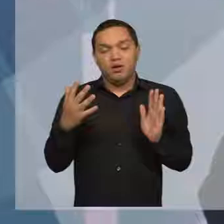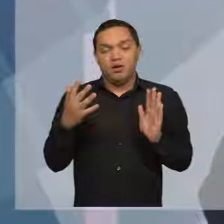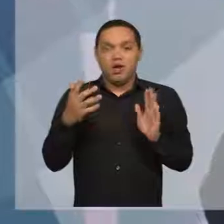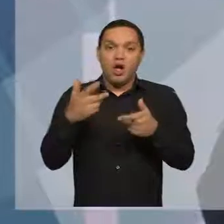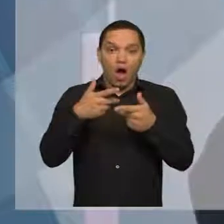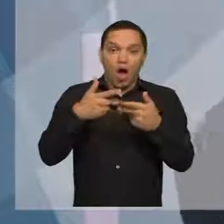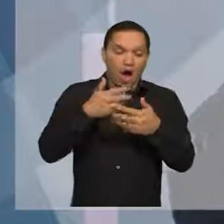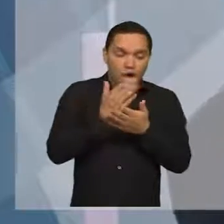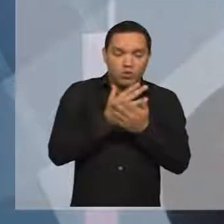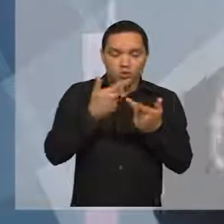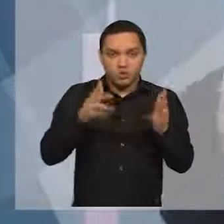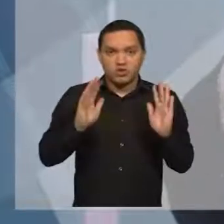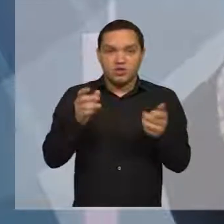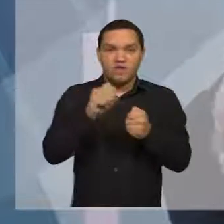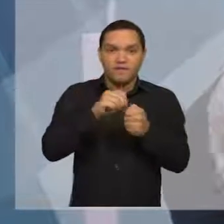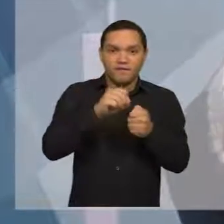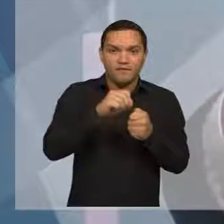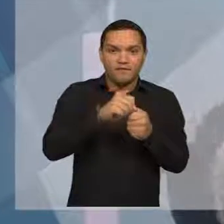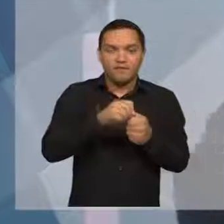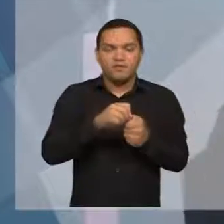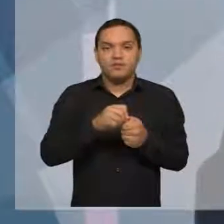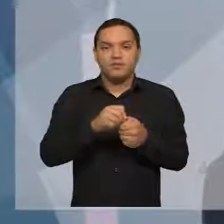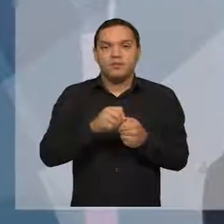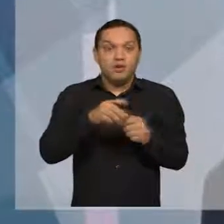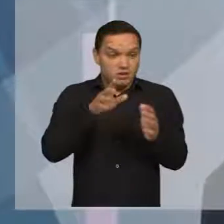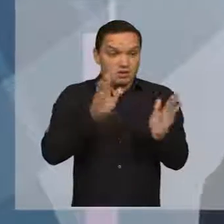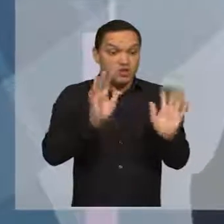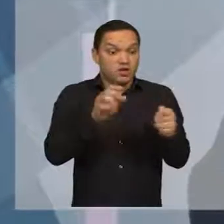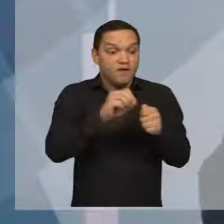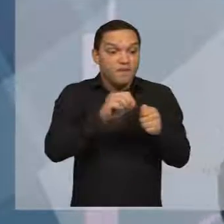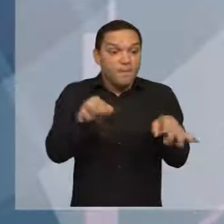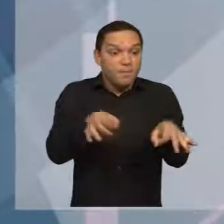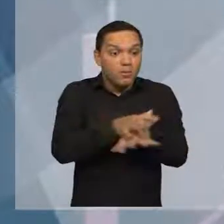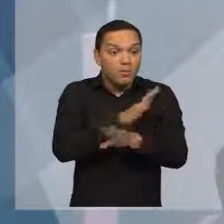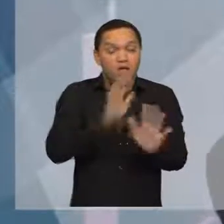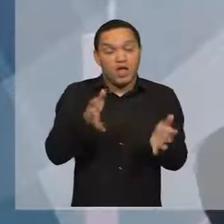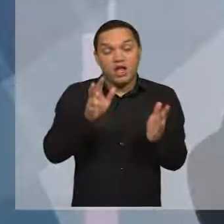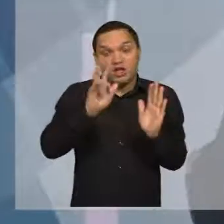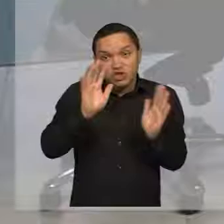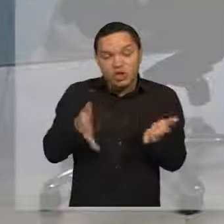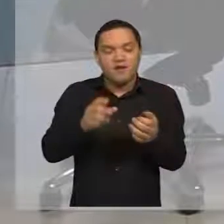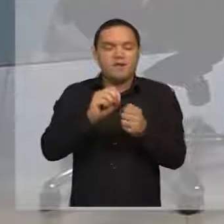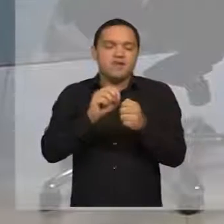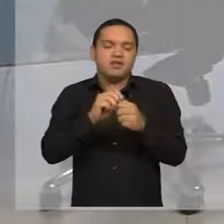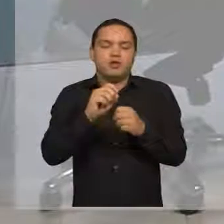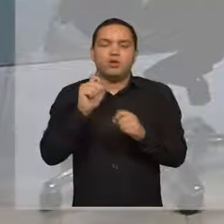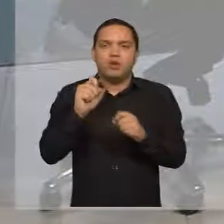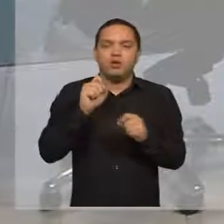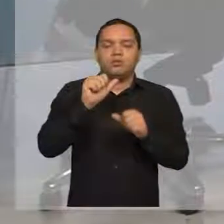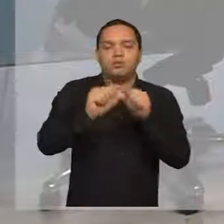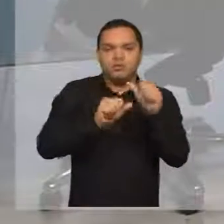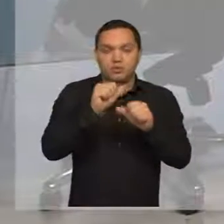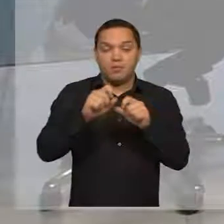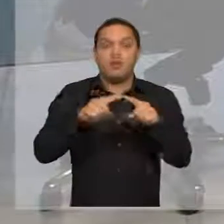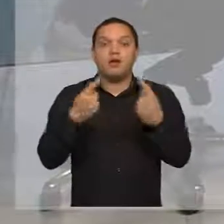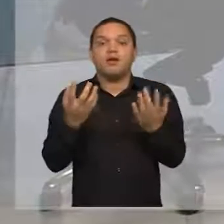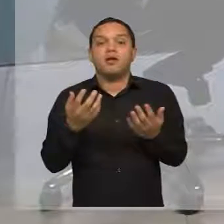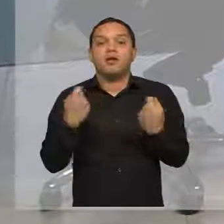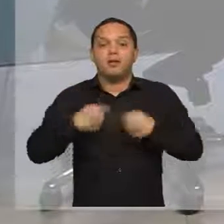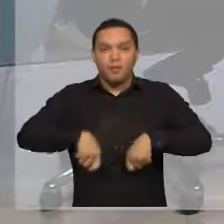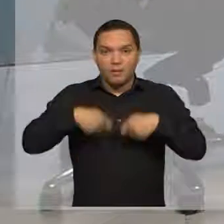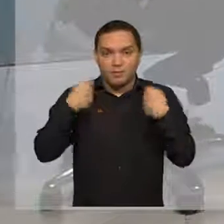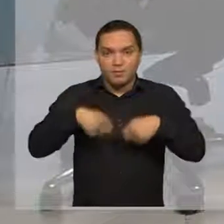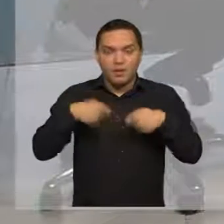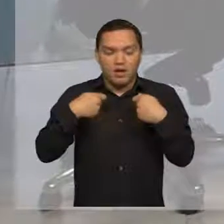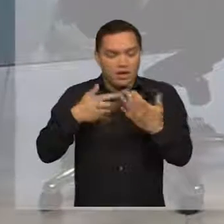feito, né? Ele não vou fazer, vai fazer. Não, está feito, ele vai modificar, mas para fazer isso, ele vai